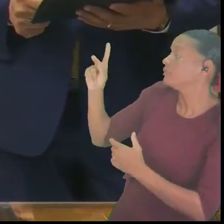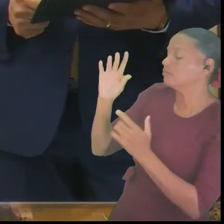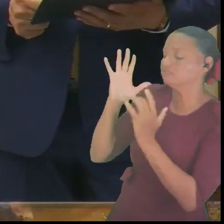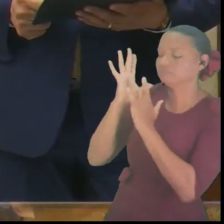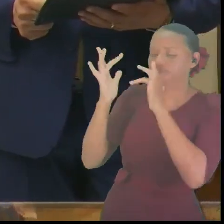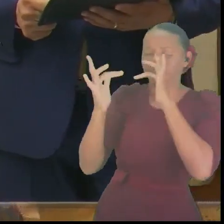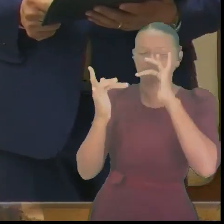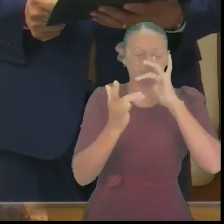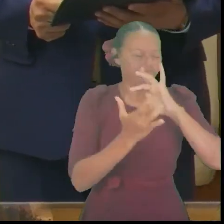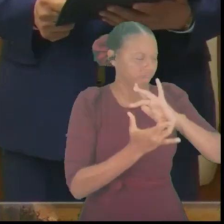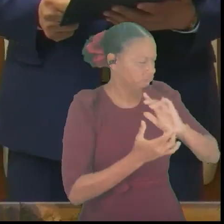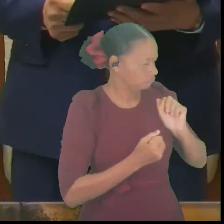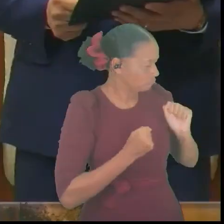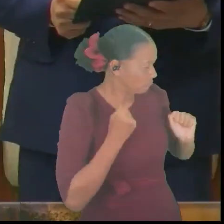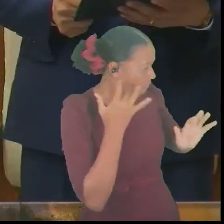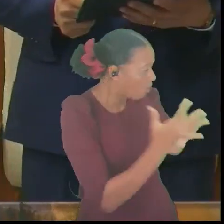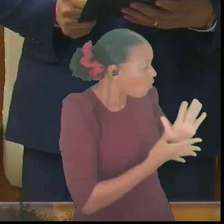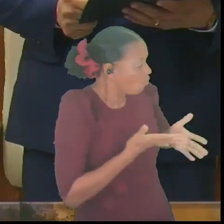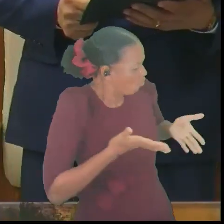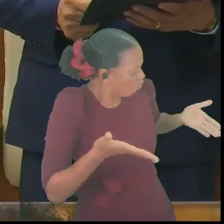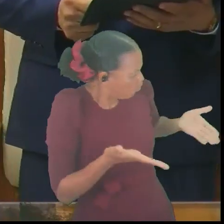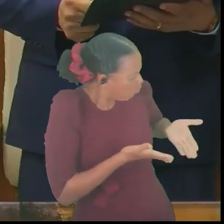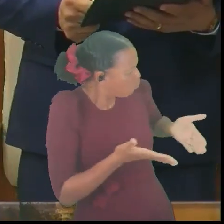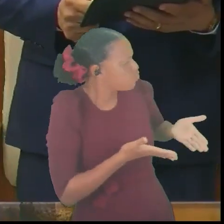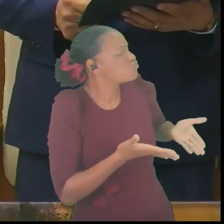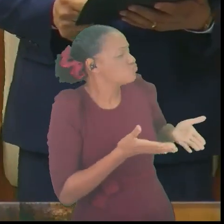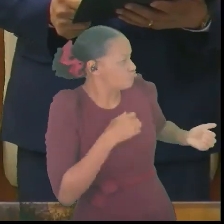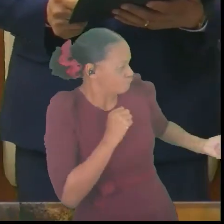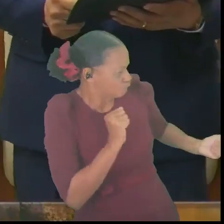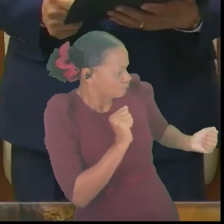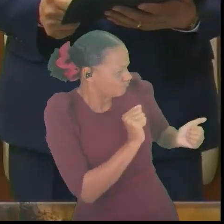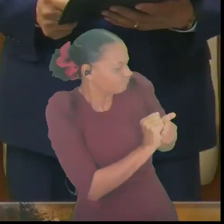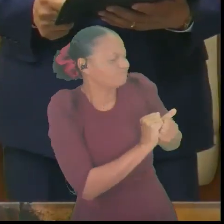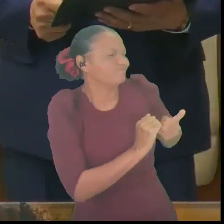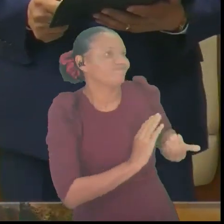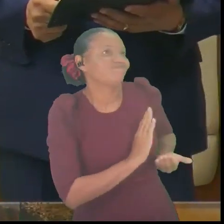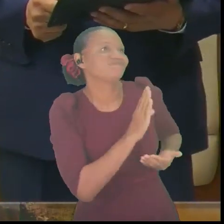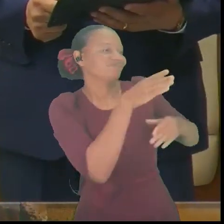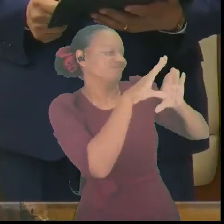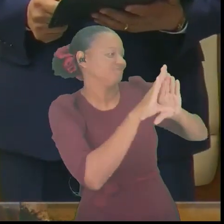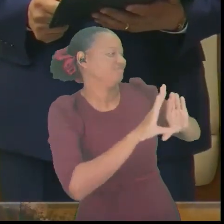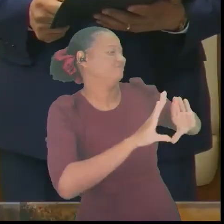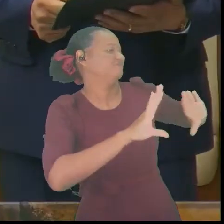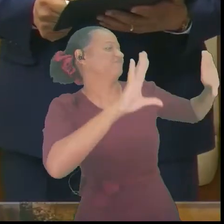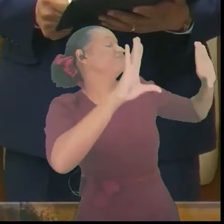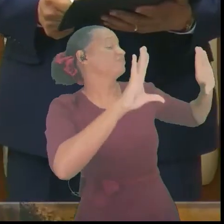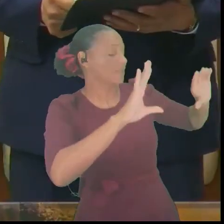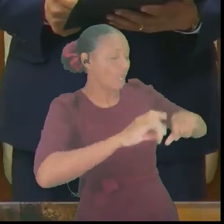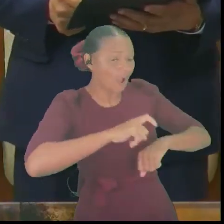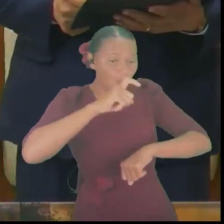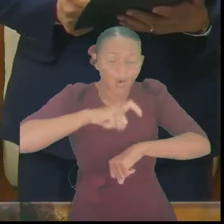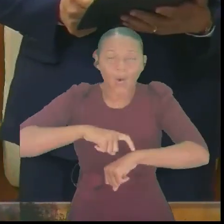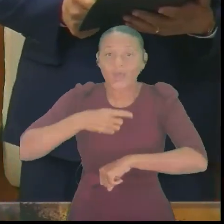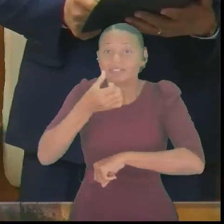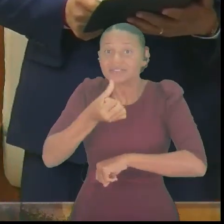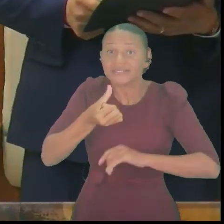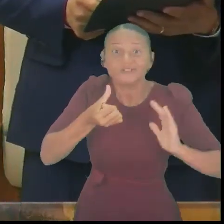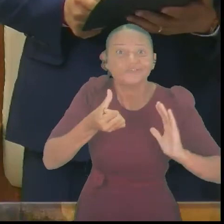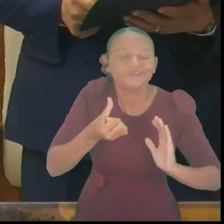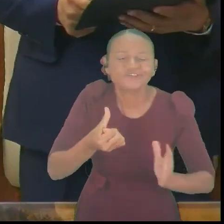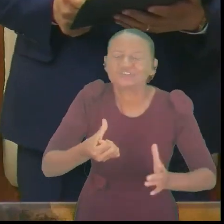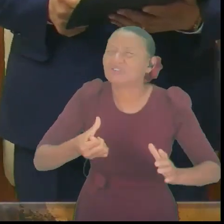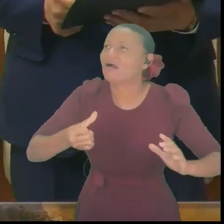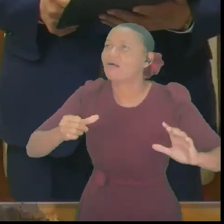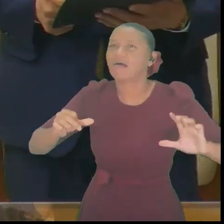Jesus: em verdade te digo que hoje estarás comigo no paraíso. E era já quase a hora sexta, e houve trevas